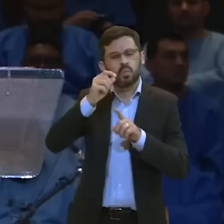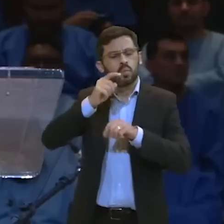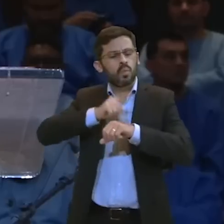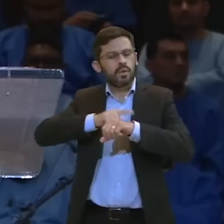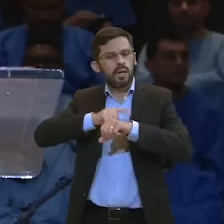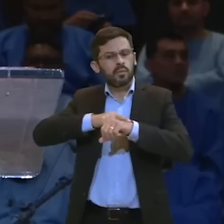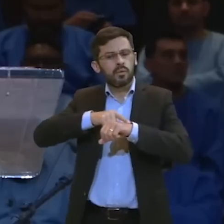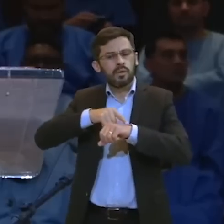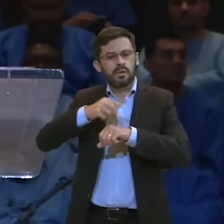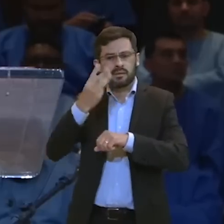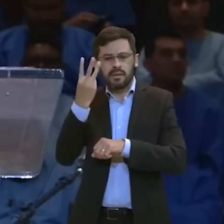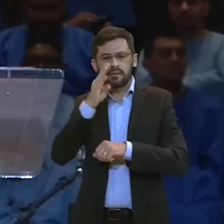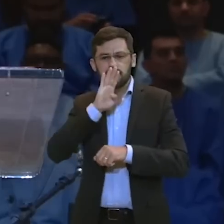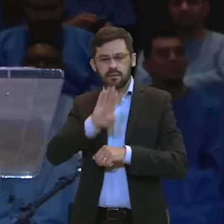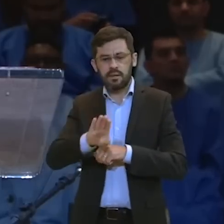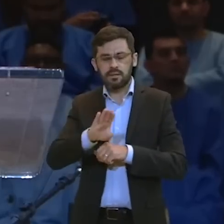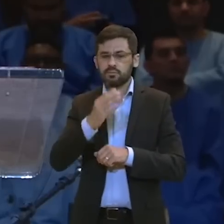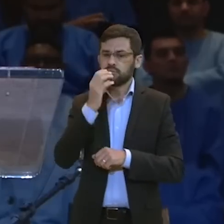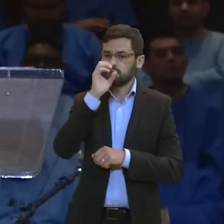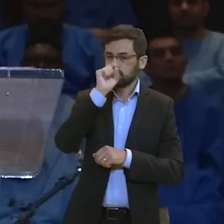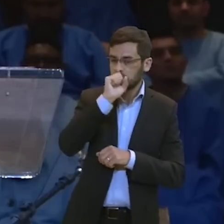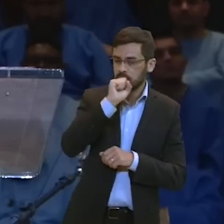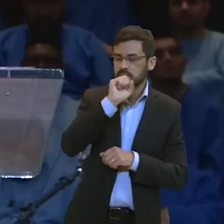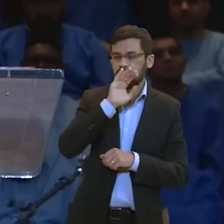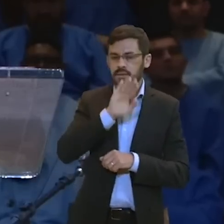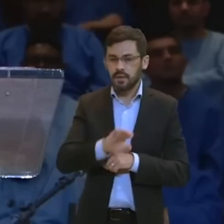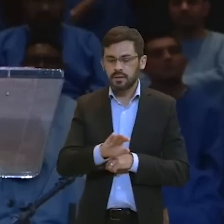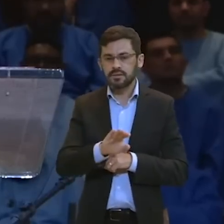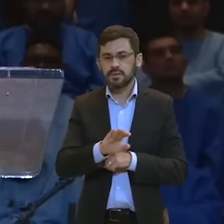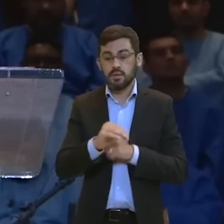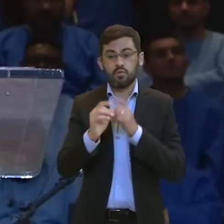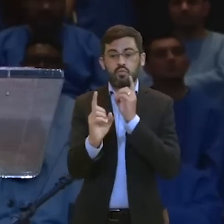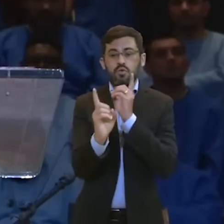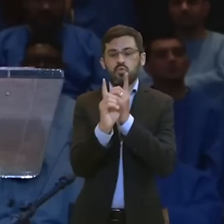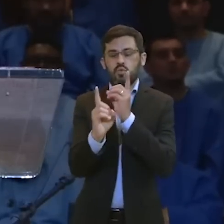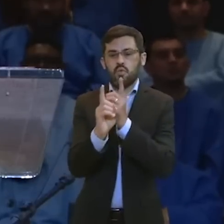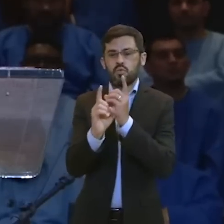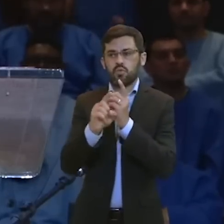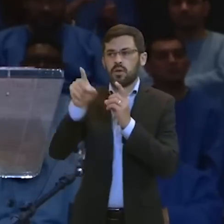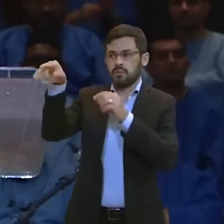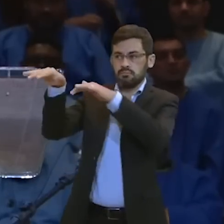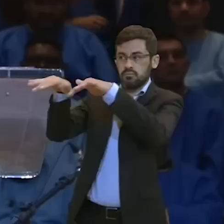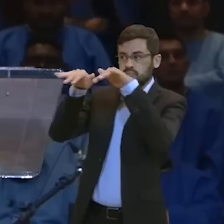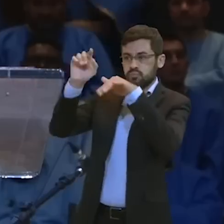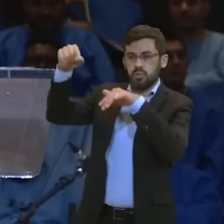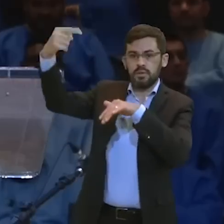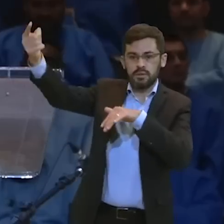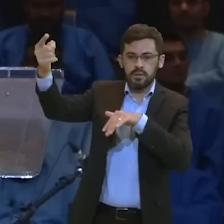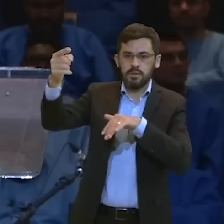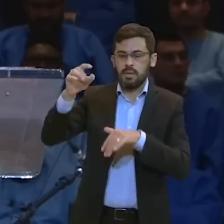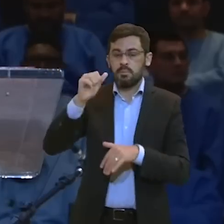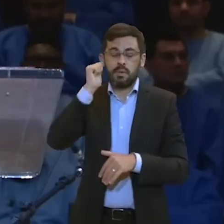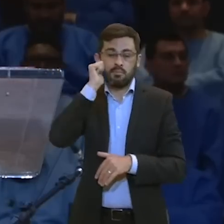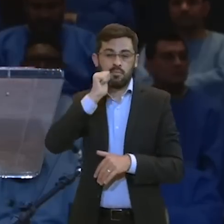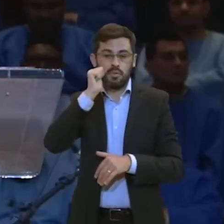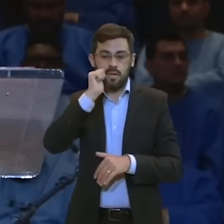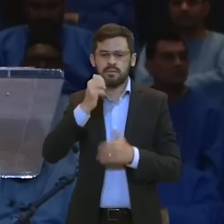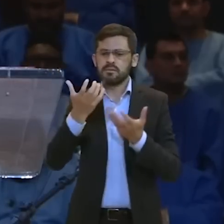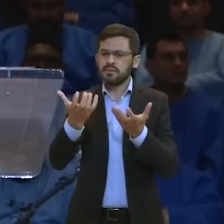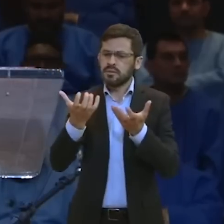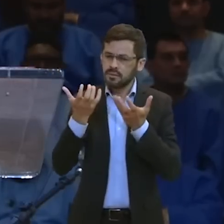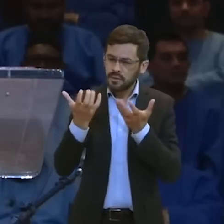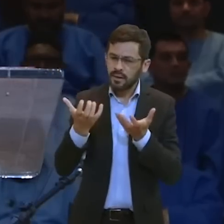horas, é um sábado à tarde, tá? Num encontro aqui lá na capela para mulheres que